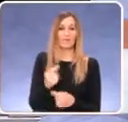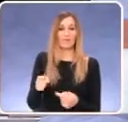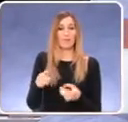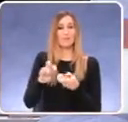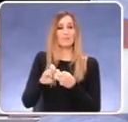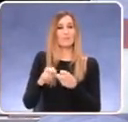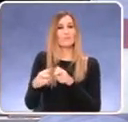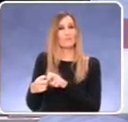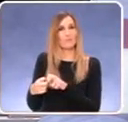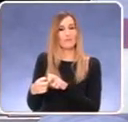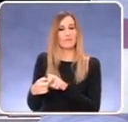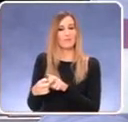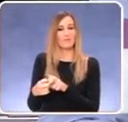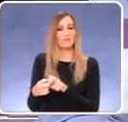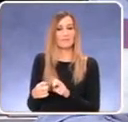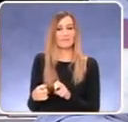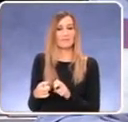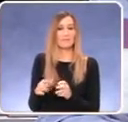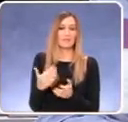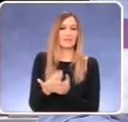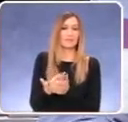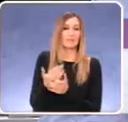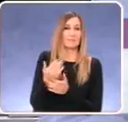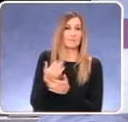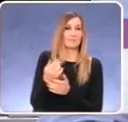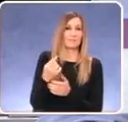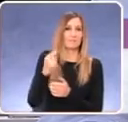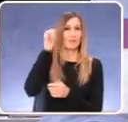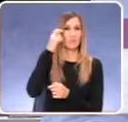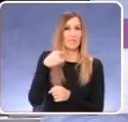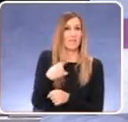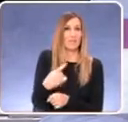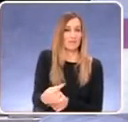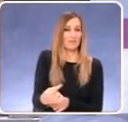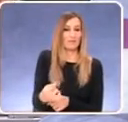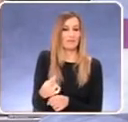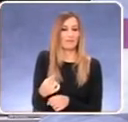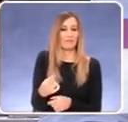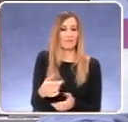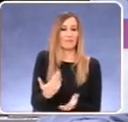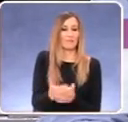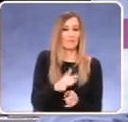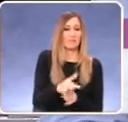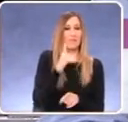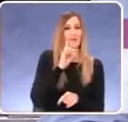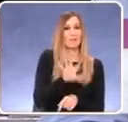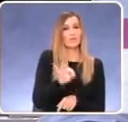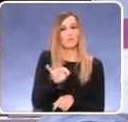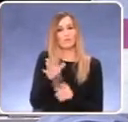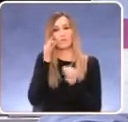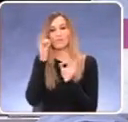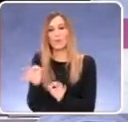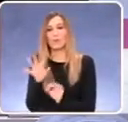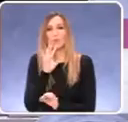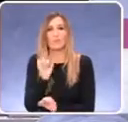problema que os afeta na rotina e ela optou por estar em casa a tomar conta do filho. Sim. Em vez